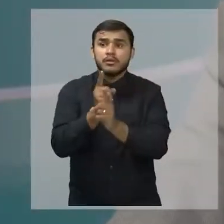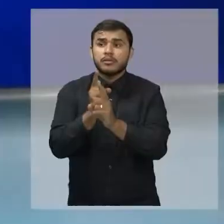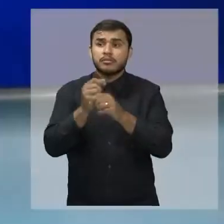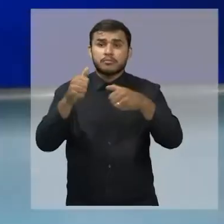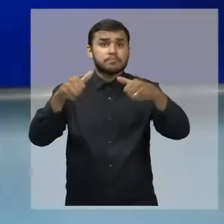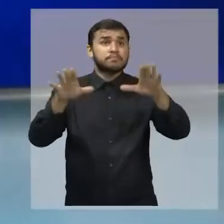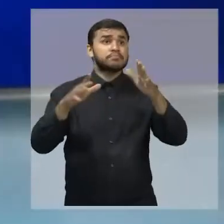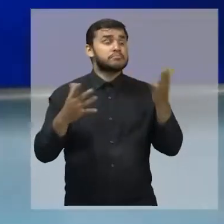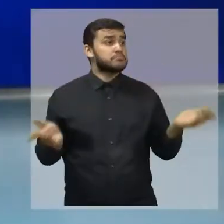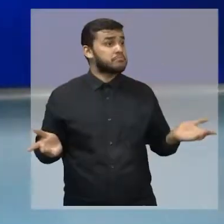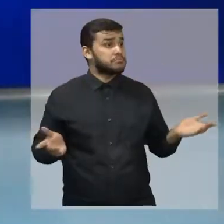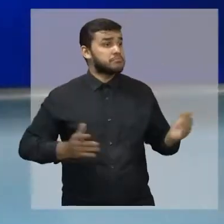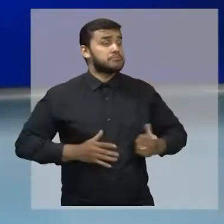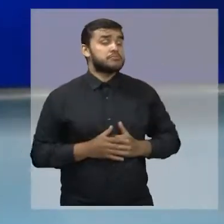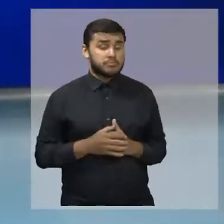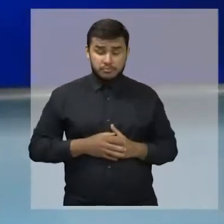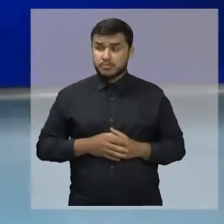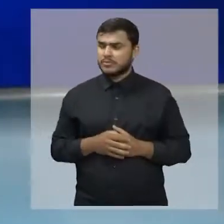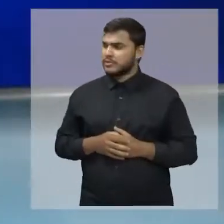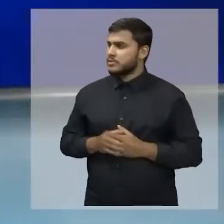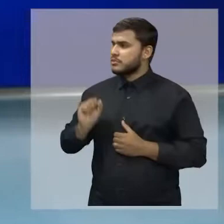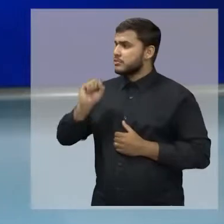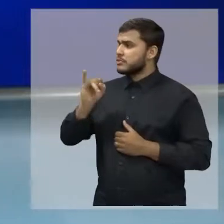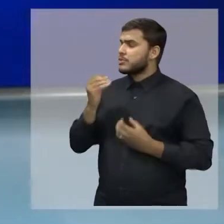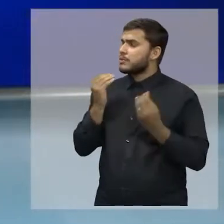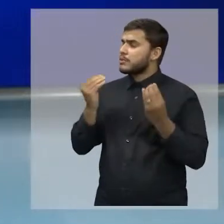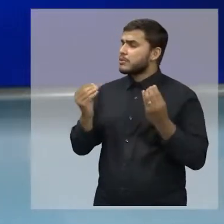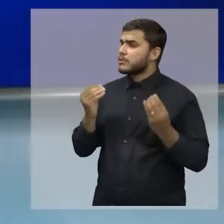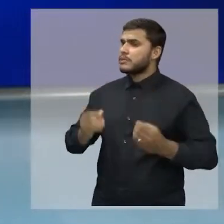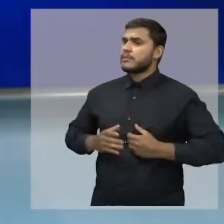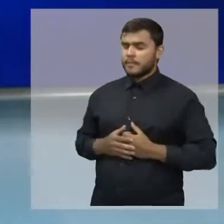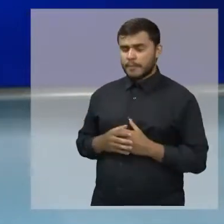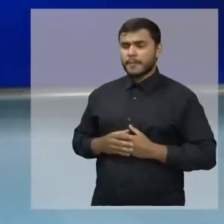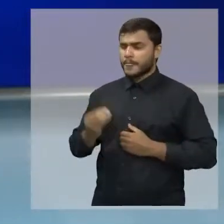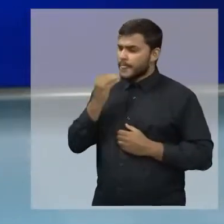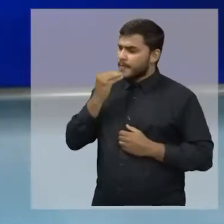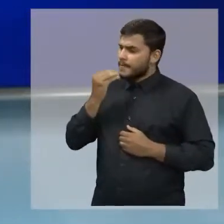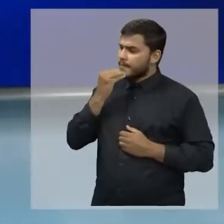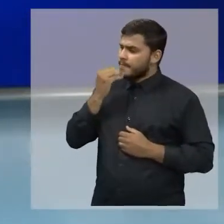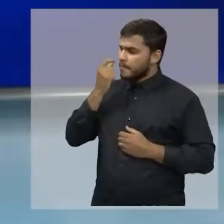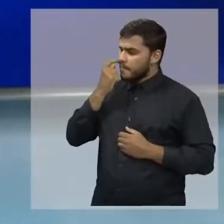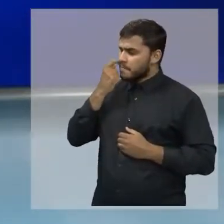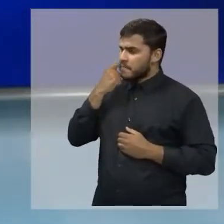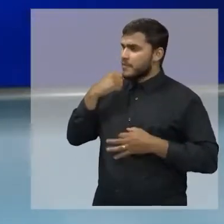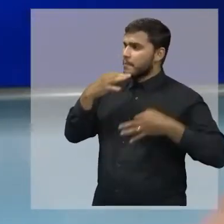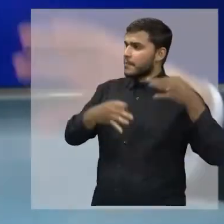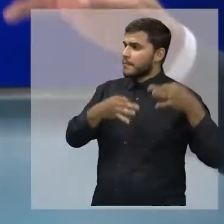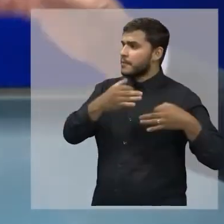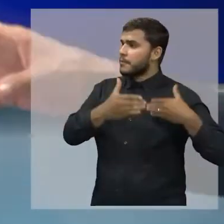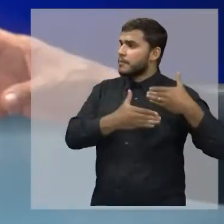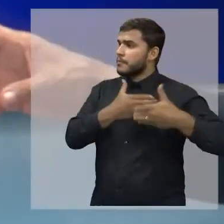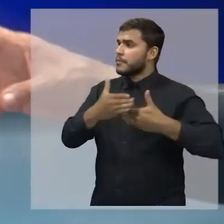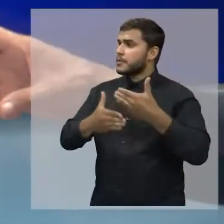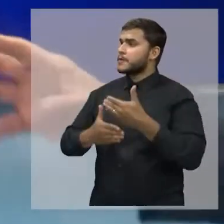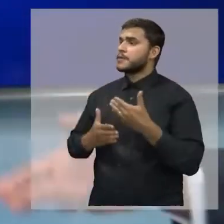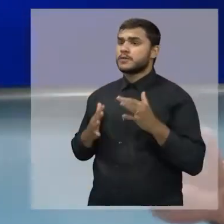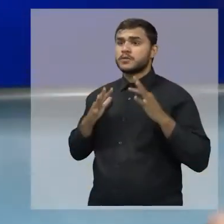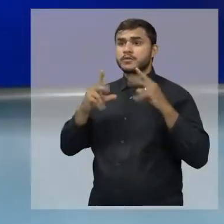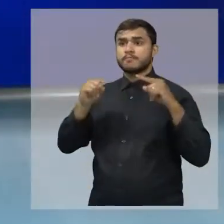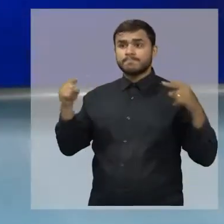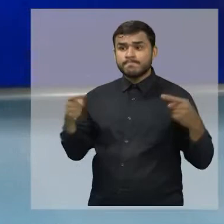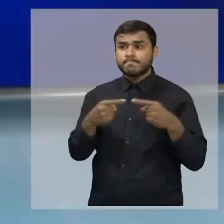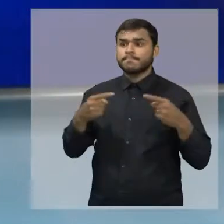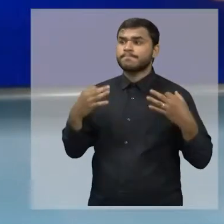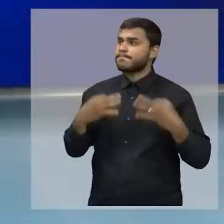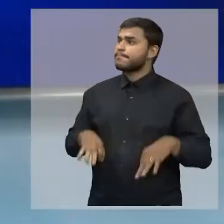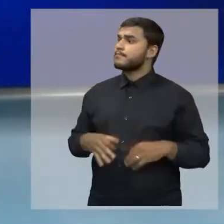Jovem, se ninguém pode ser preso, senão em função de sentença condenatória transitada e julgada, como diz a Constituição, em